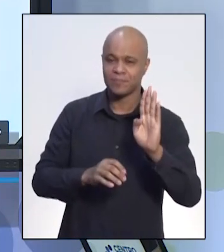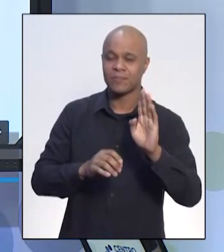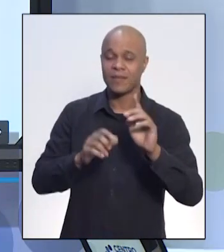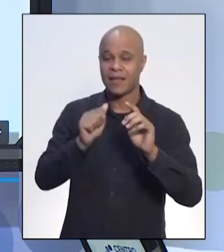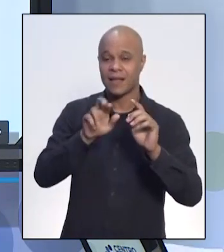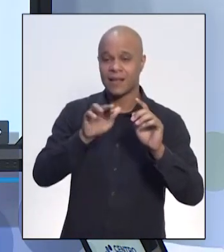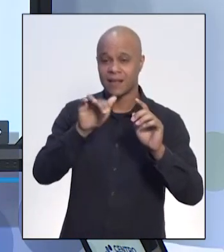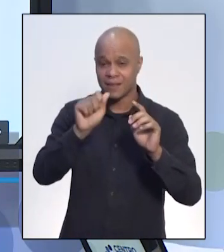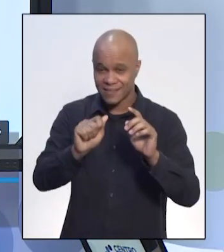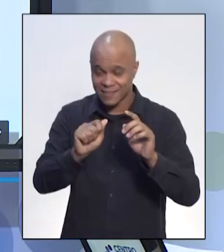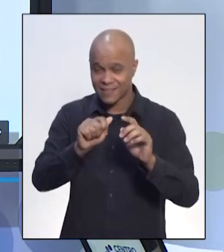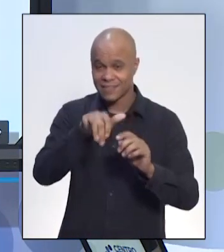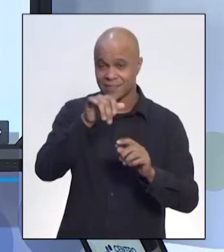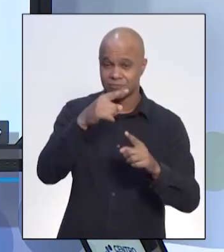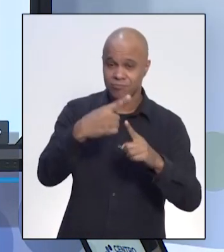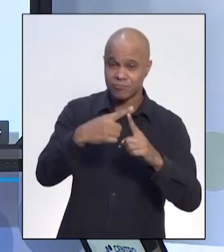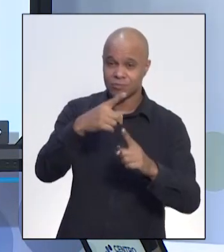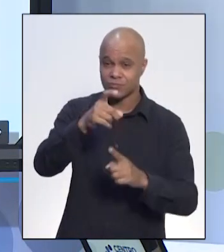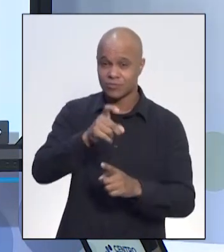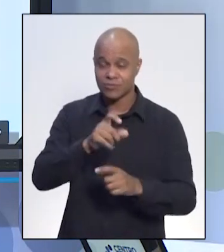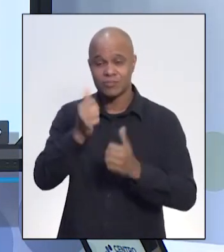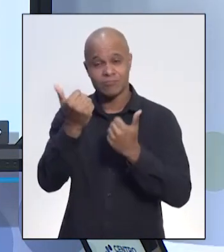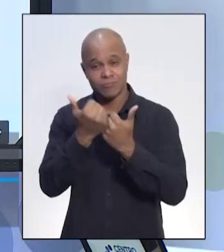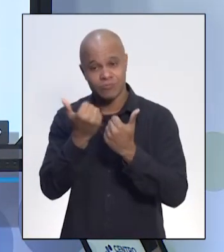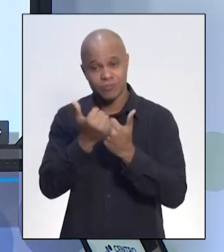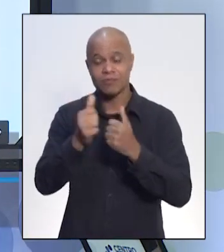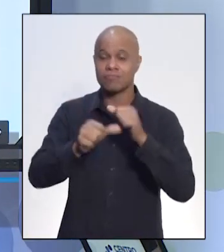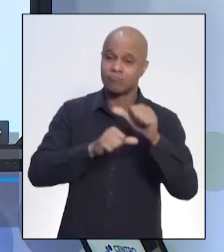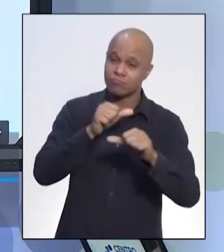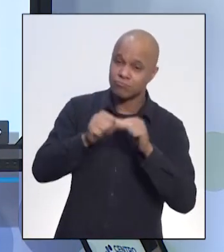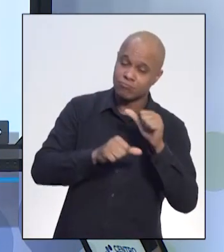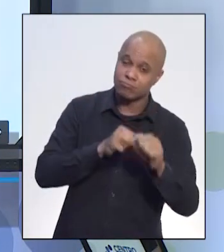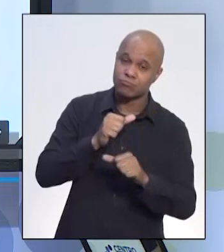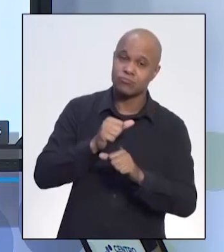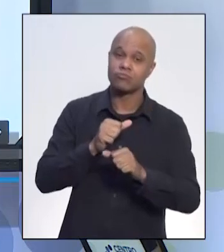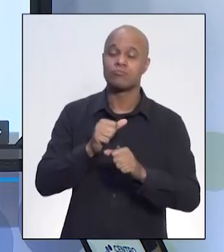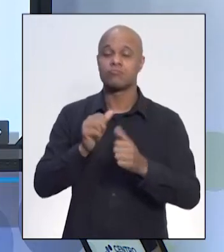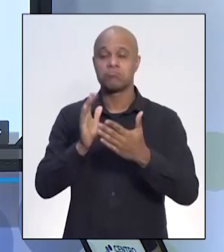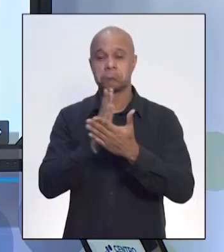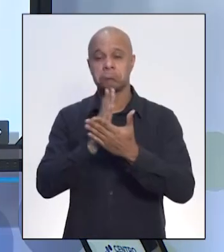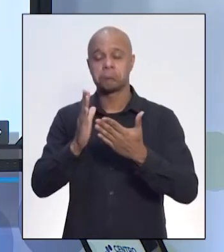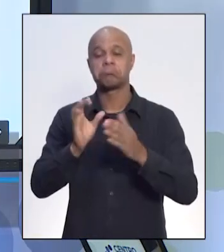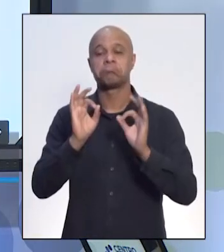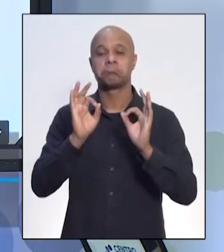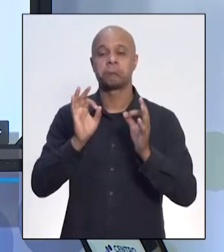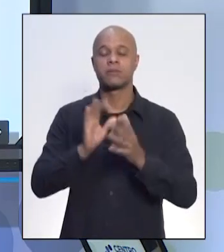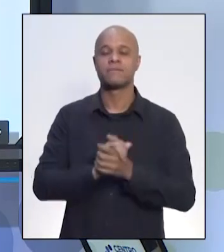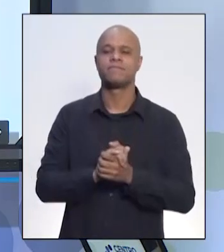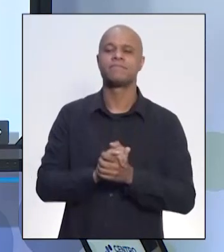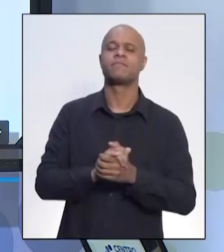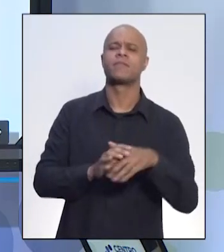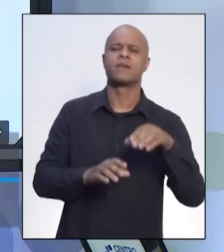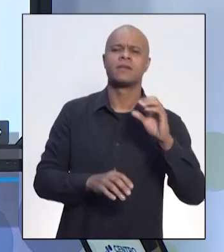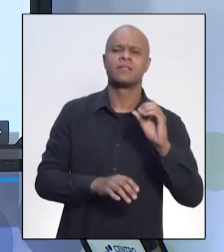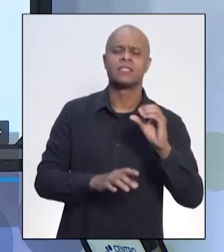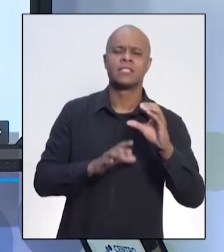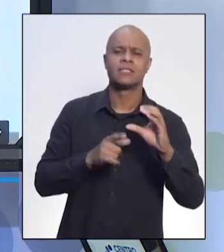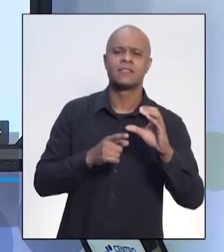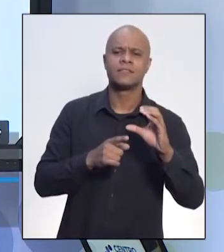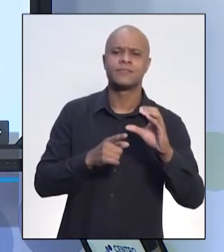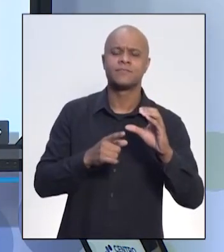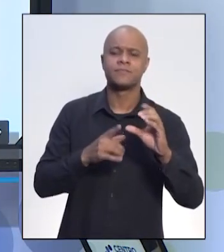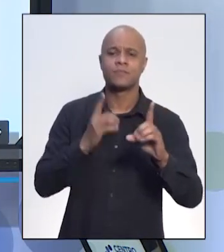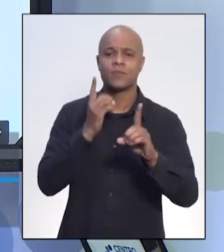área. Fazia y vezes x, trocava o y, distribuía e montava a formulazinha da área. O que era o item C? Achar